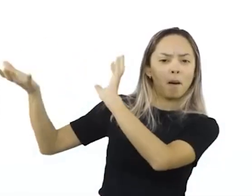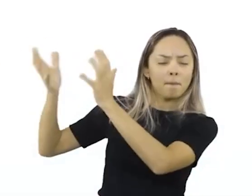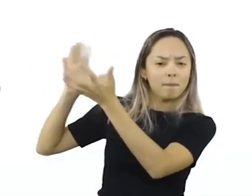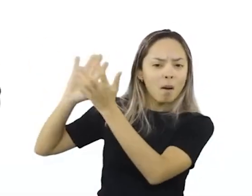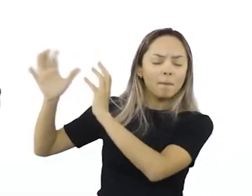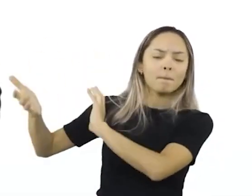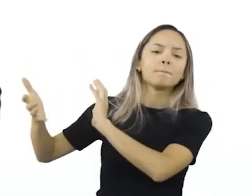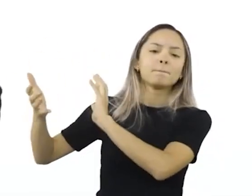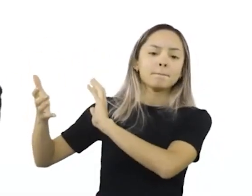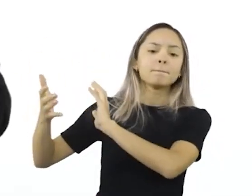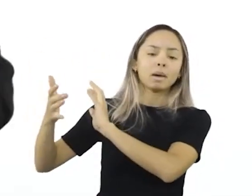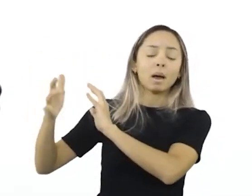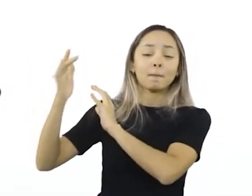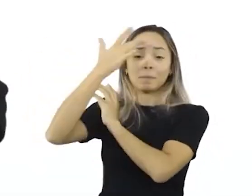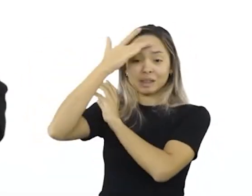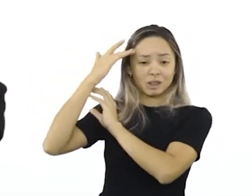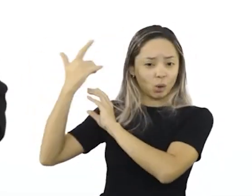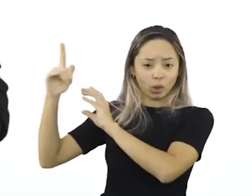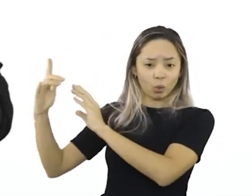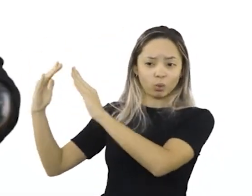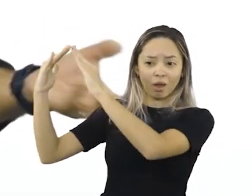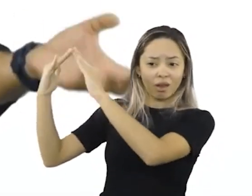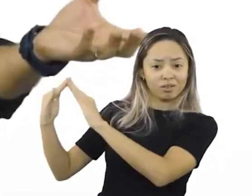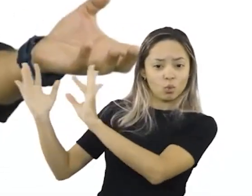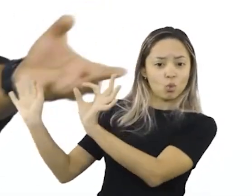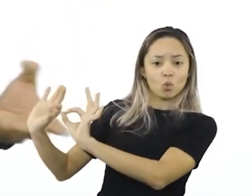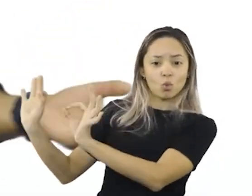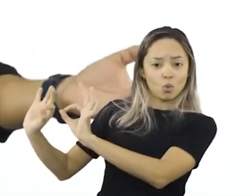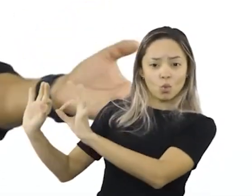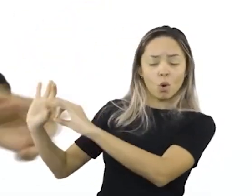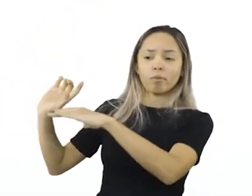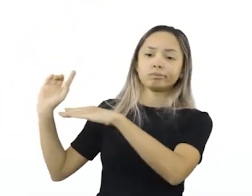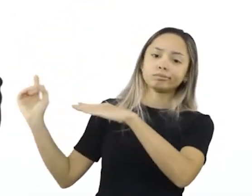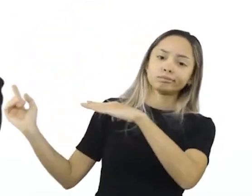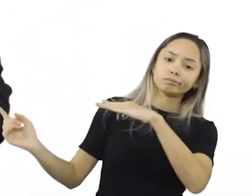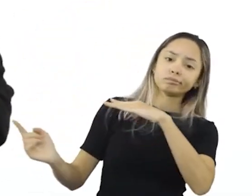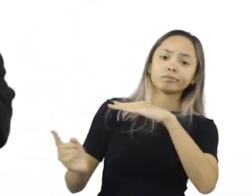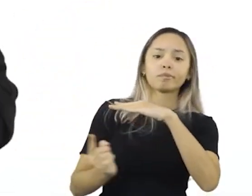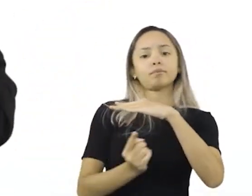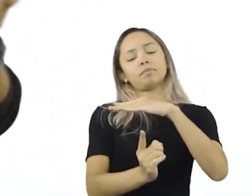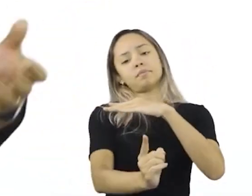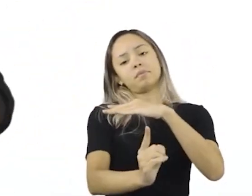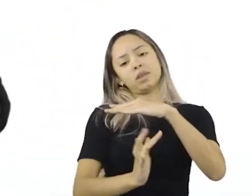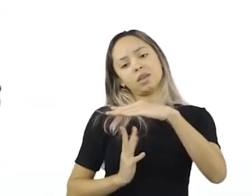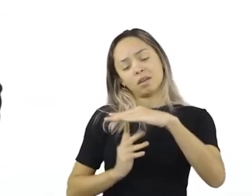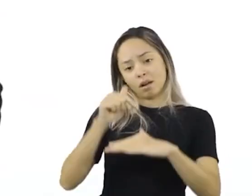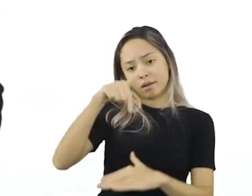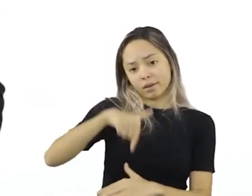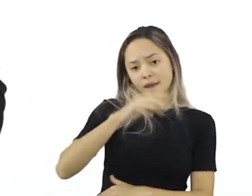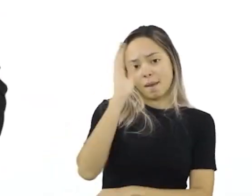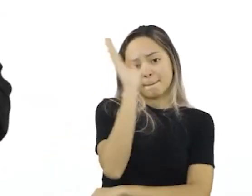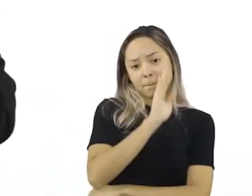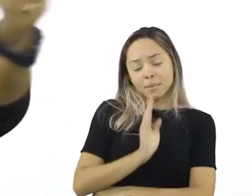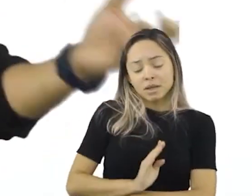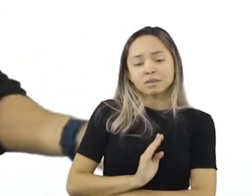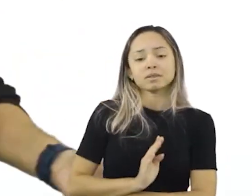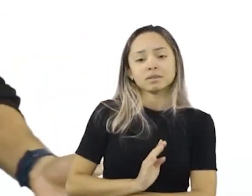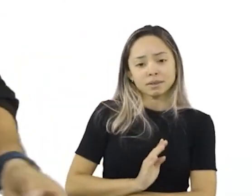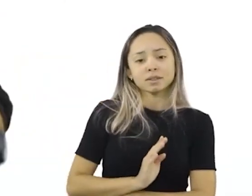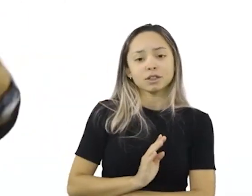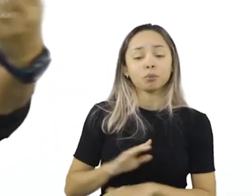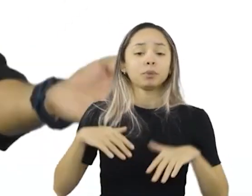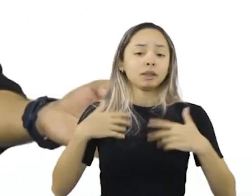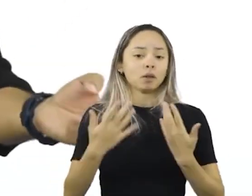climática, que são a questão dos refugiados, pessoas que não podem voltar para o seu país de origem, os